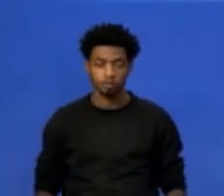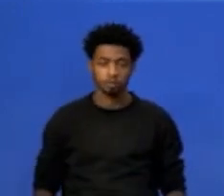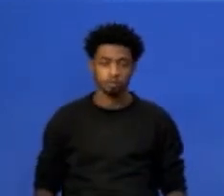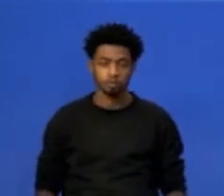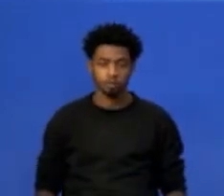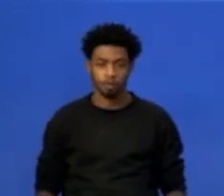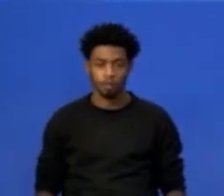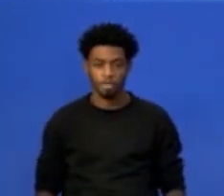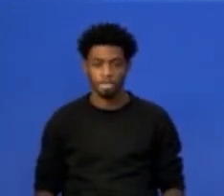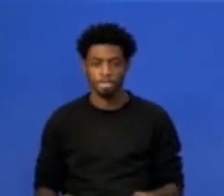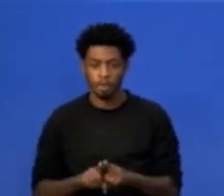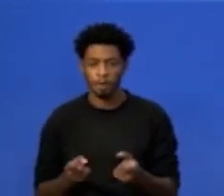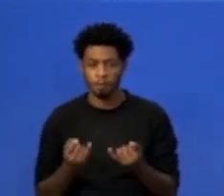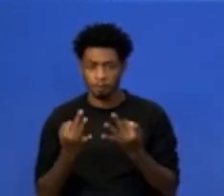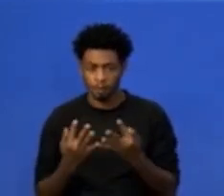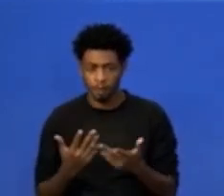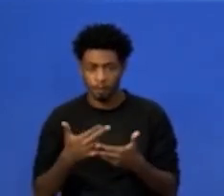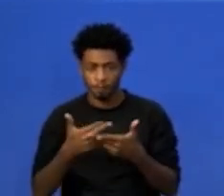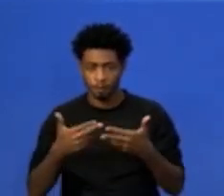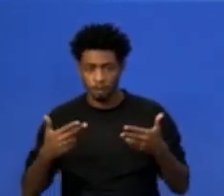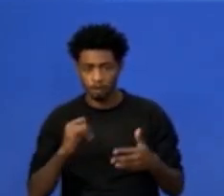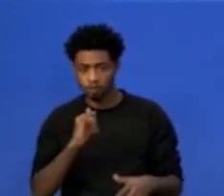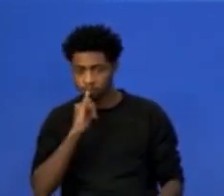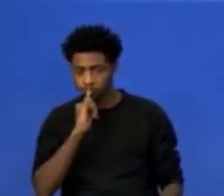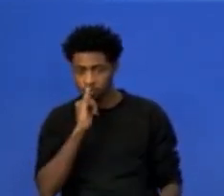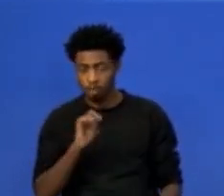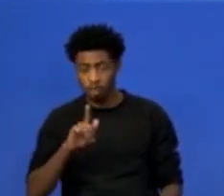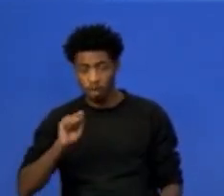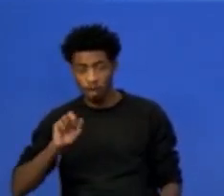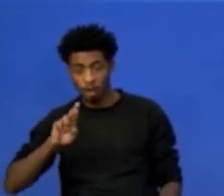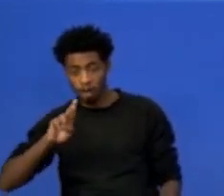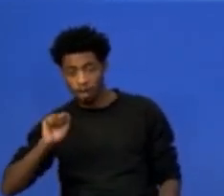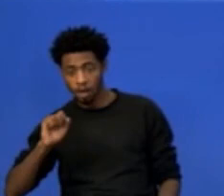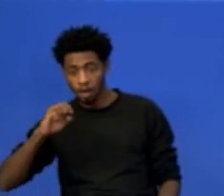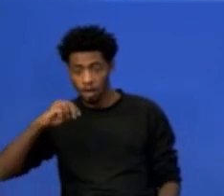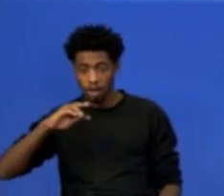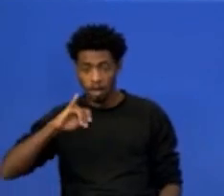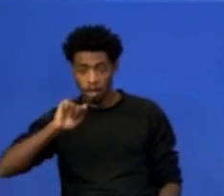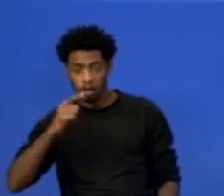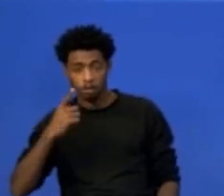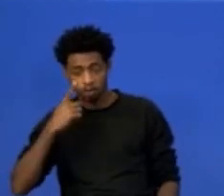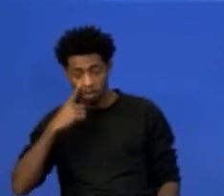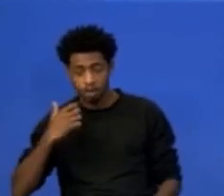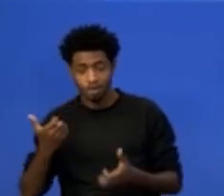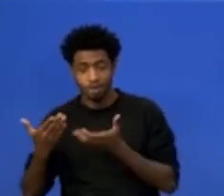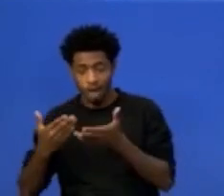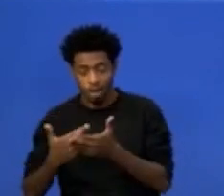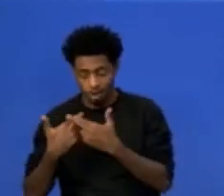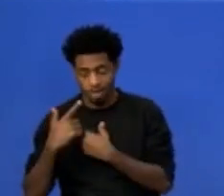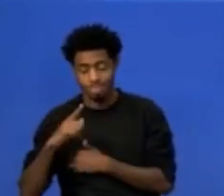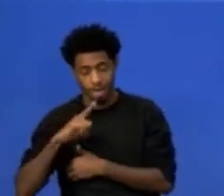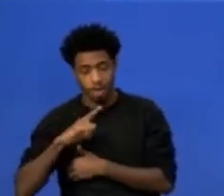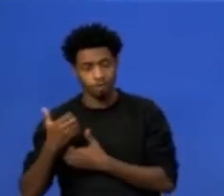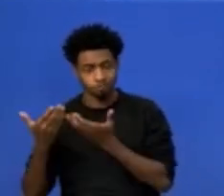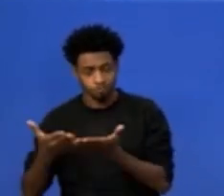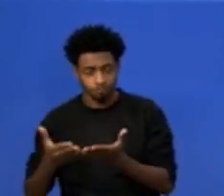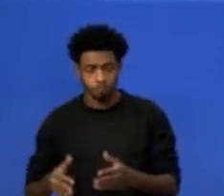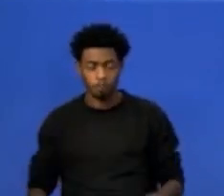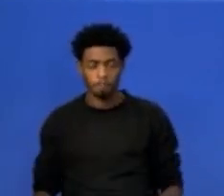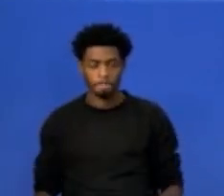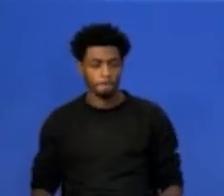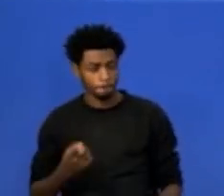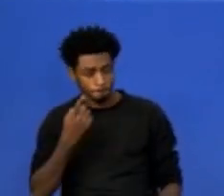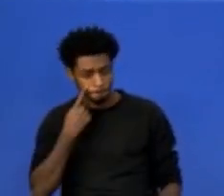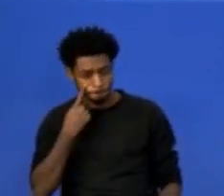Ainda falando sobre as garantias que devem ser oferecidas aos planos de saúde, vamos verificar.